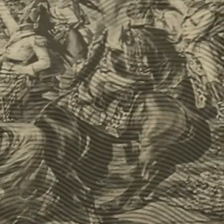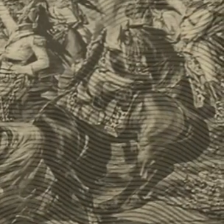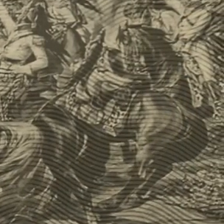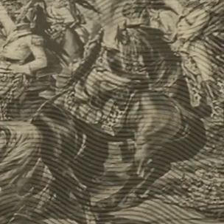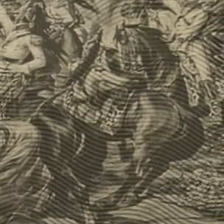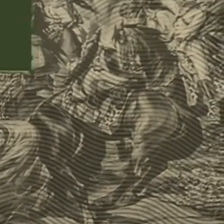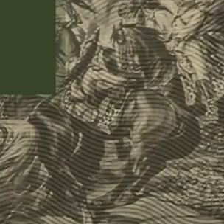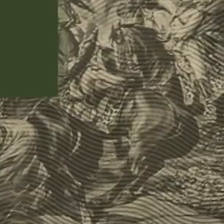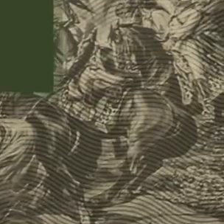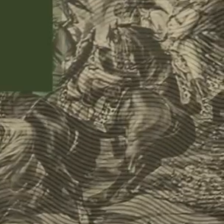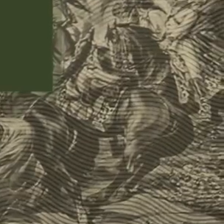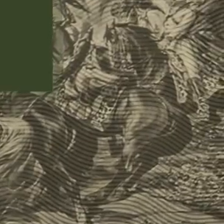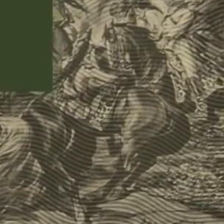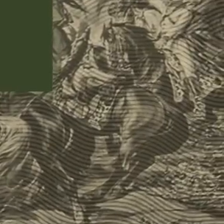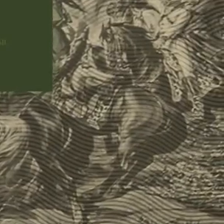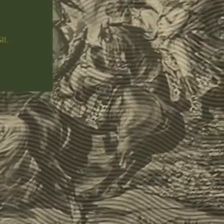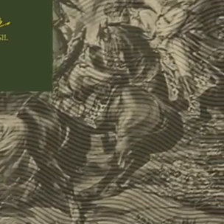Legenda Zanotto